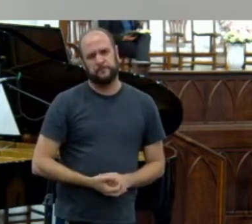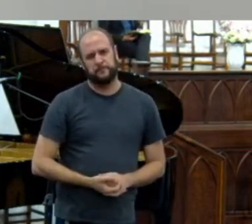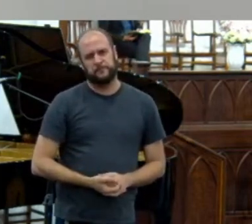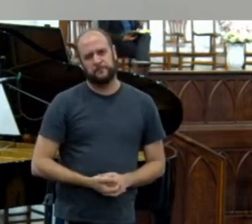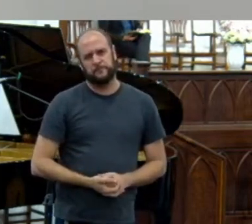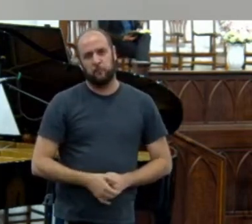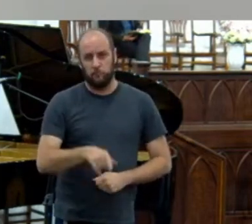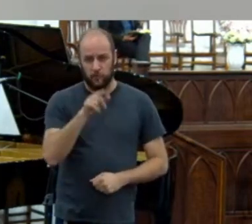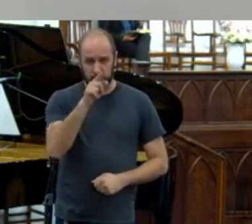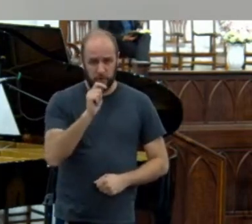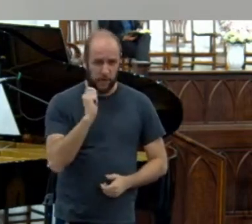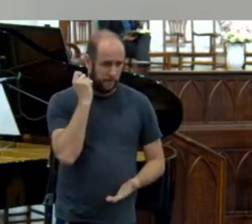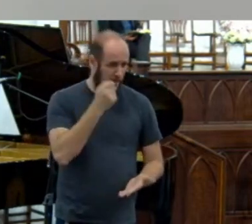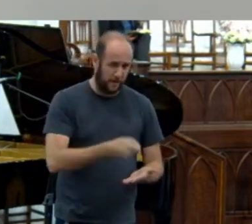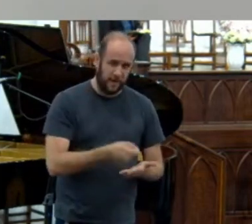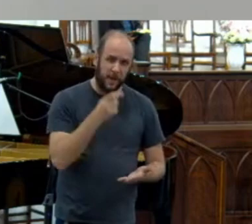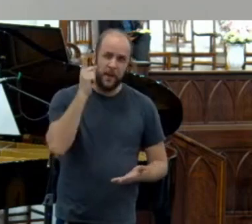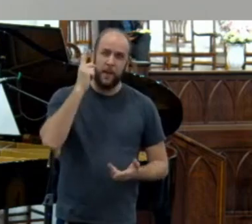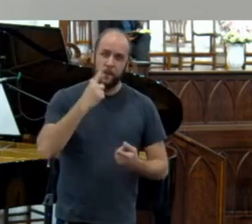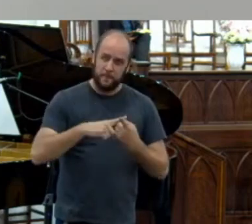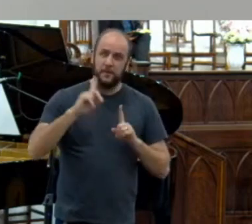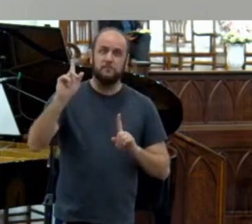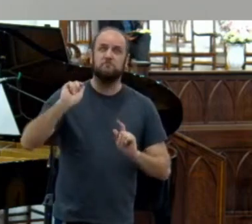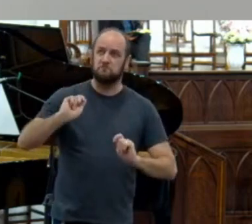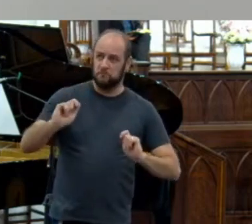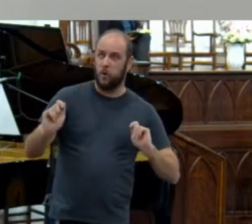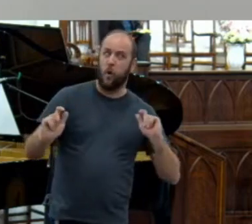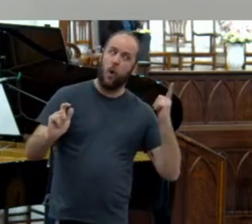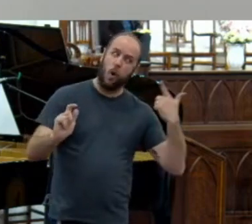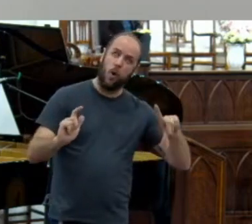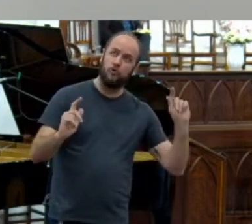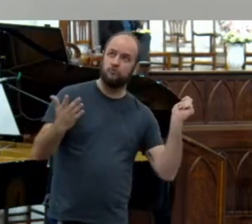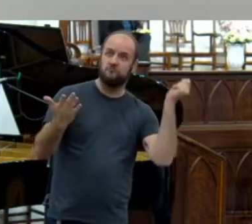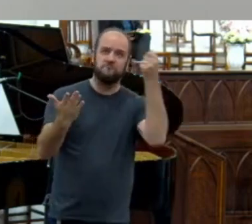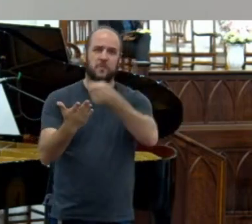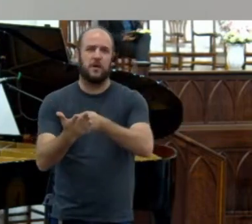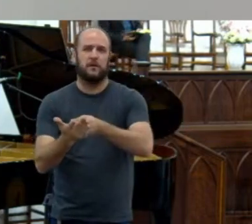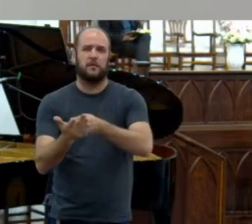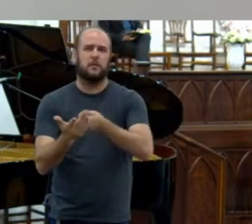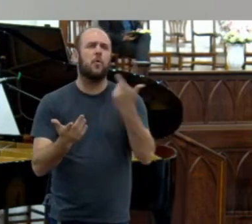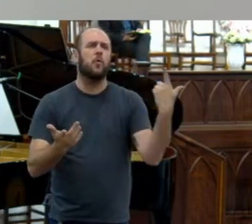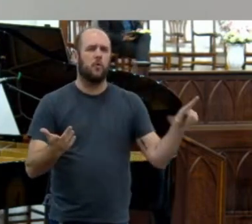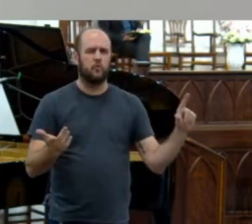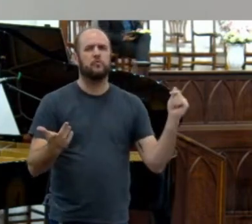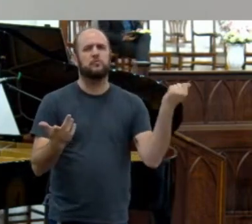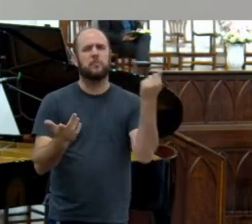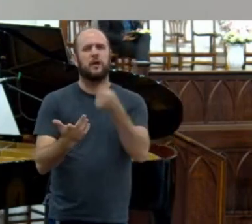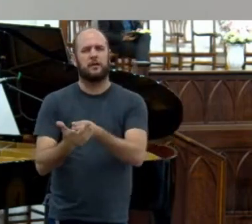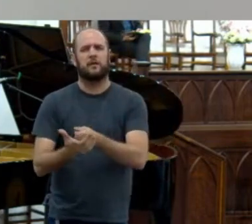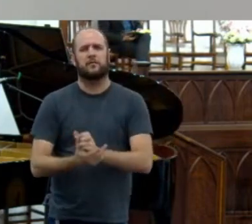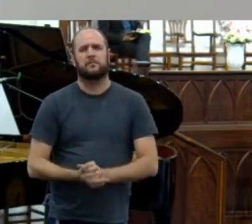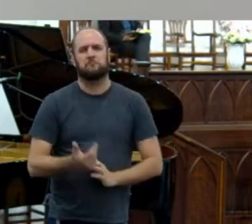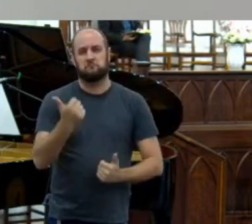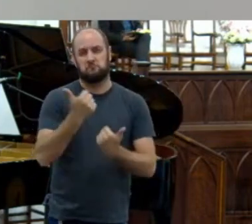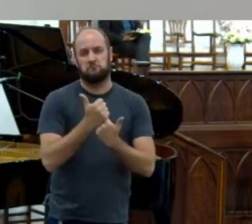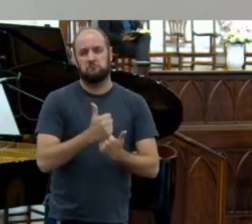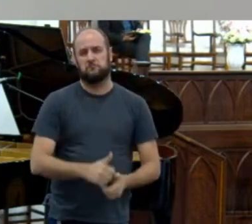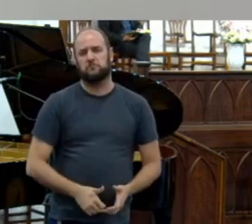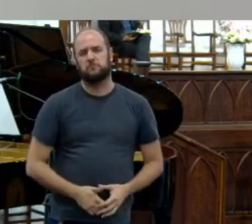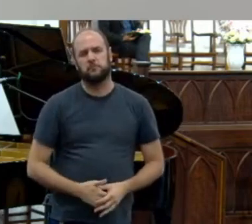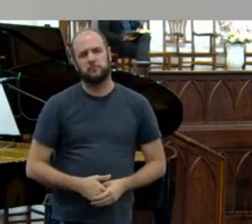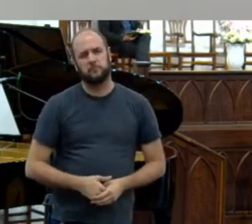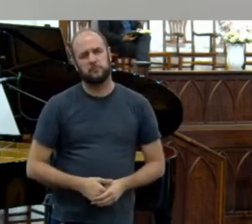Você não paga nada, mas Deus recebe. E Deus recebe porque outro paga no lugar.